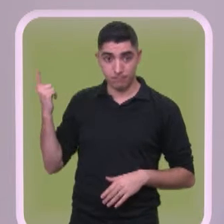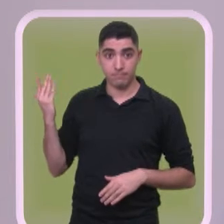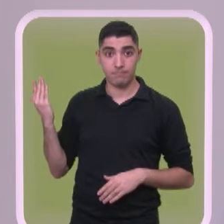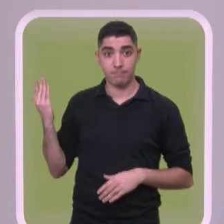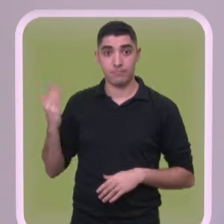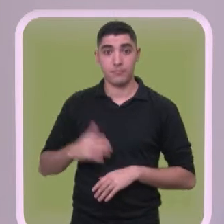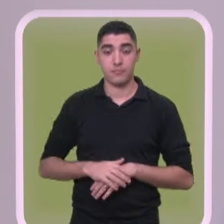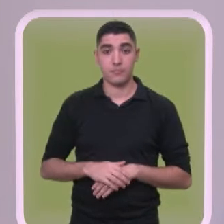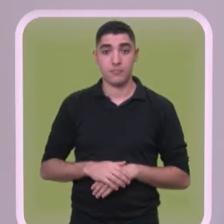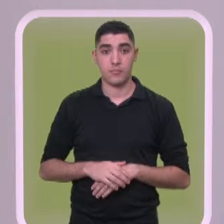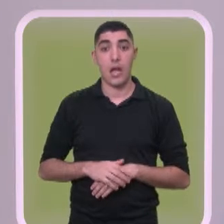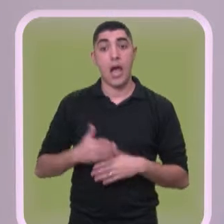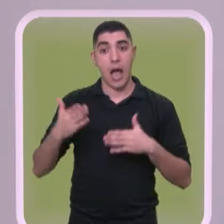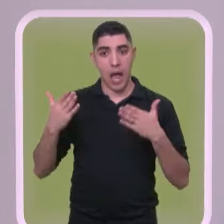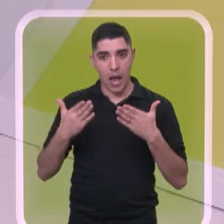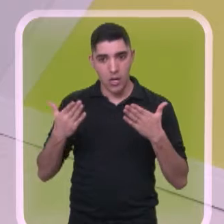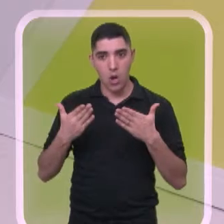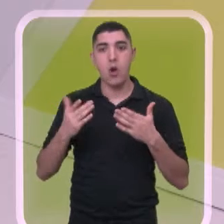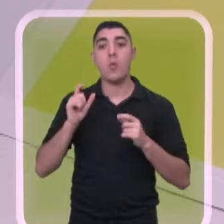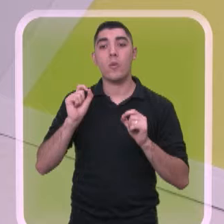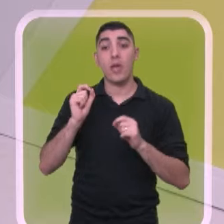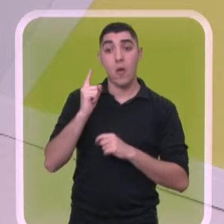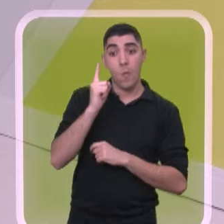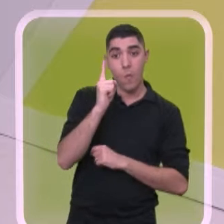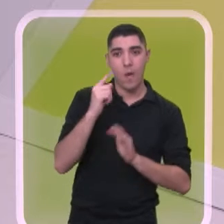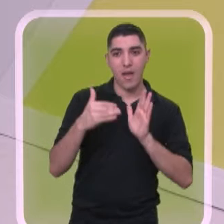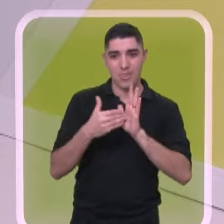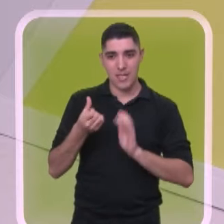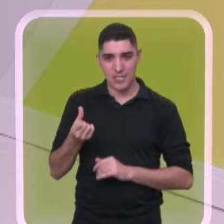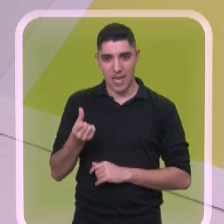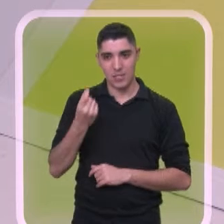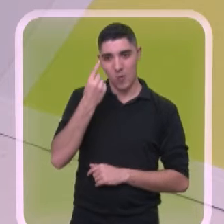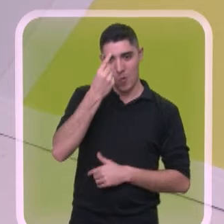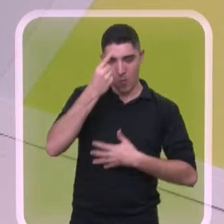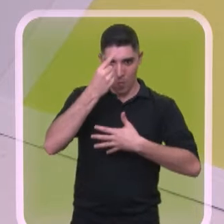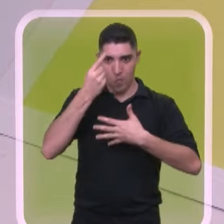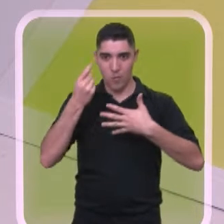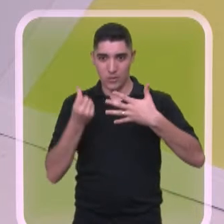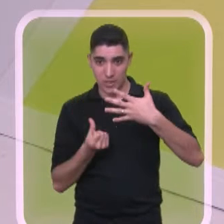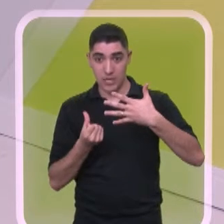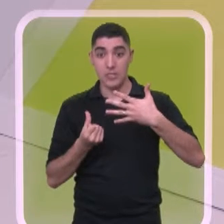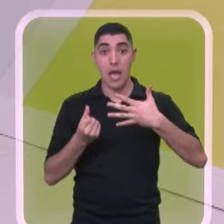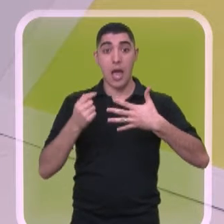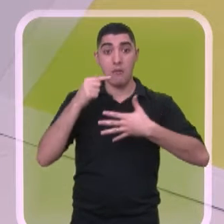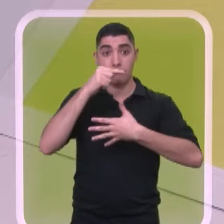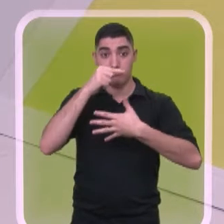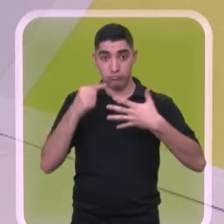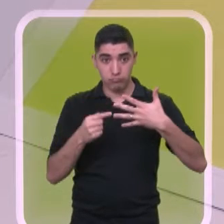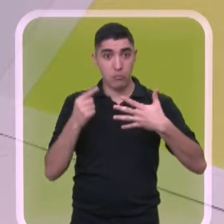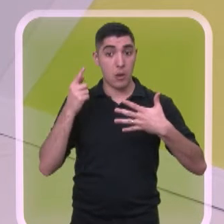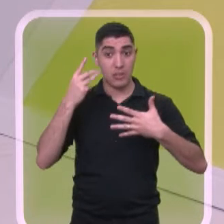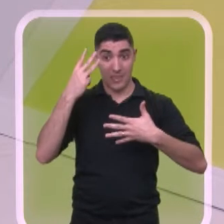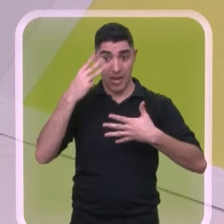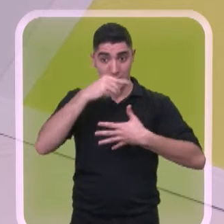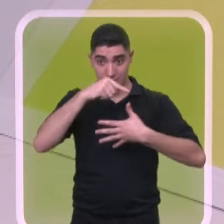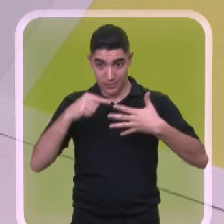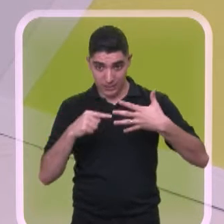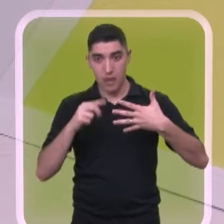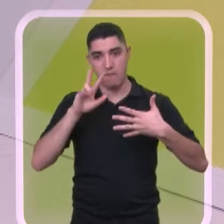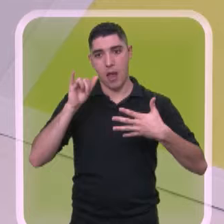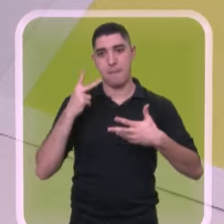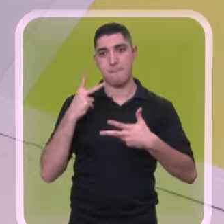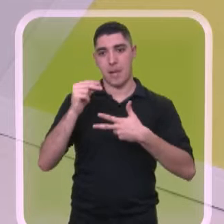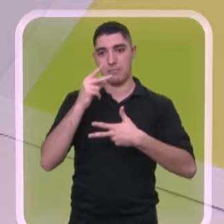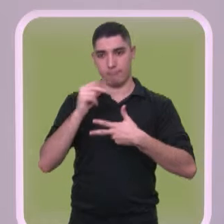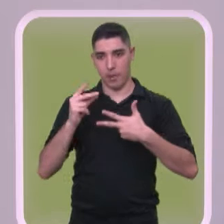Paulista. A federação ajeitou lá, agora é de 1 a 6. Os 3 primeiros é que vão avançar para a próxima fase. Lembrando que você poderia